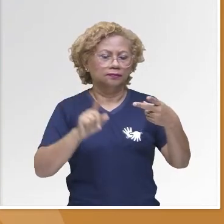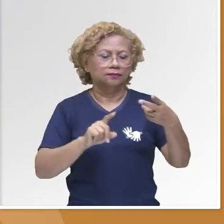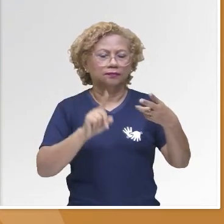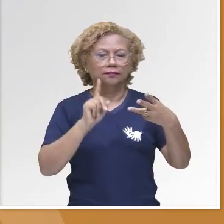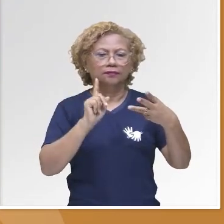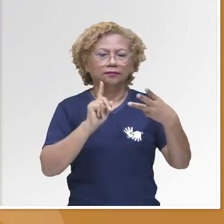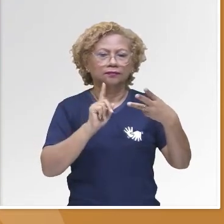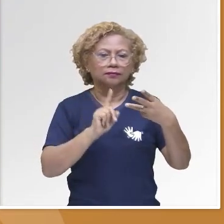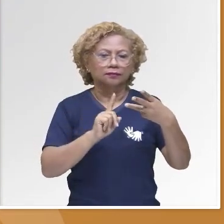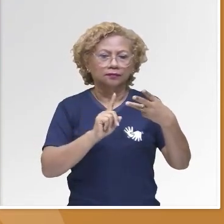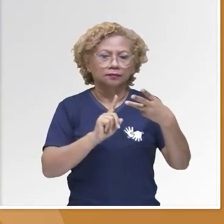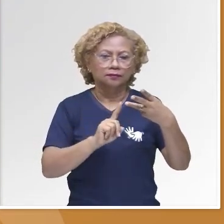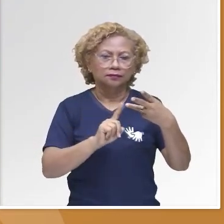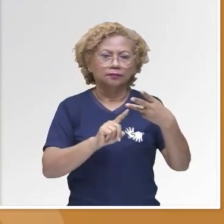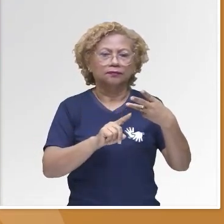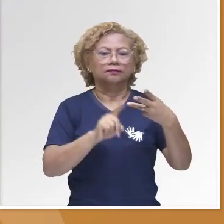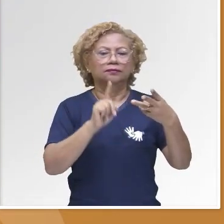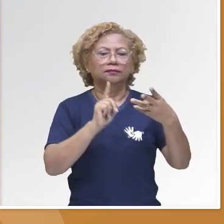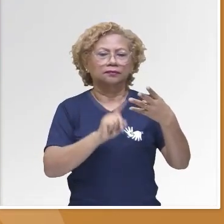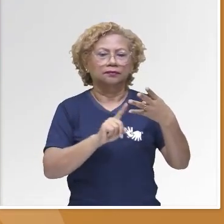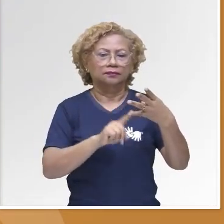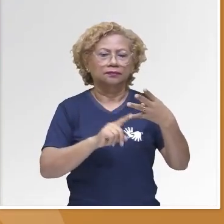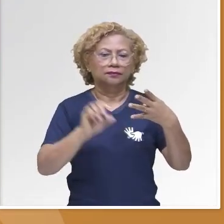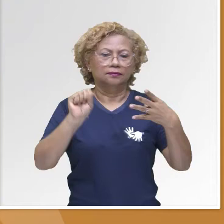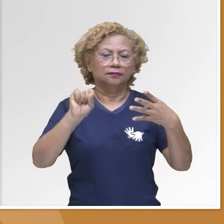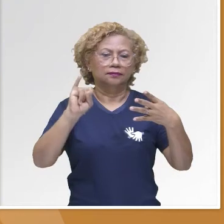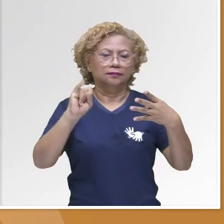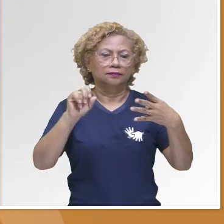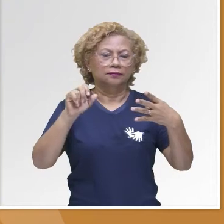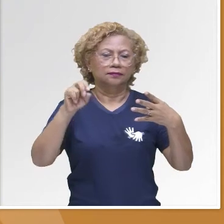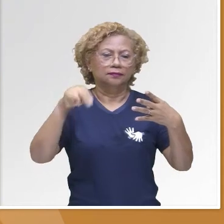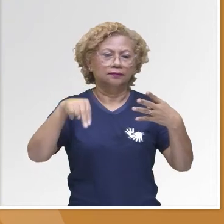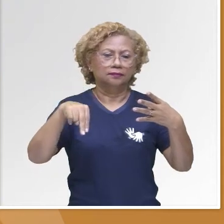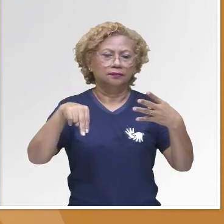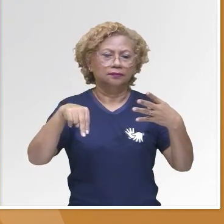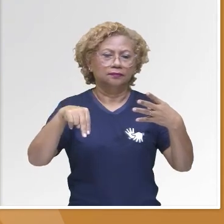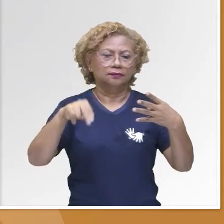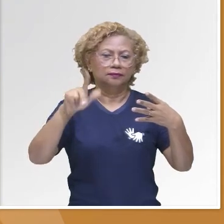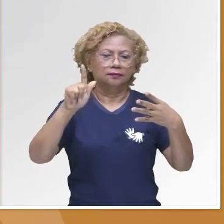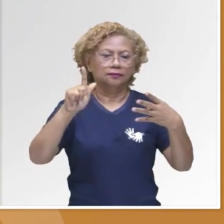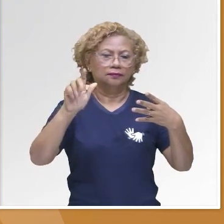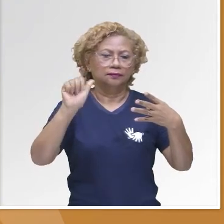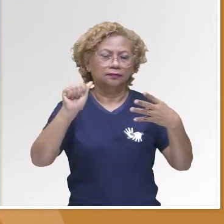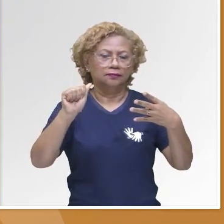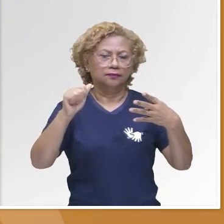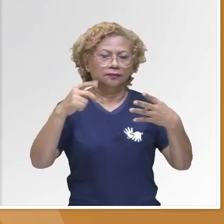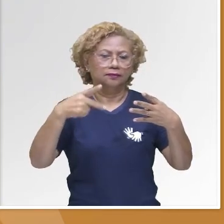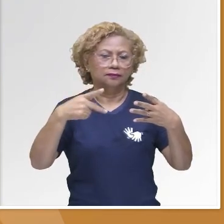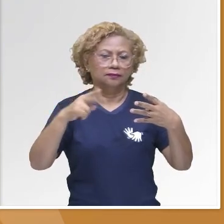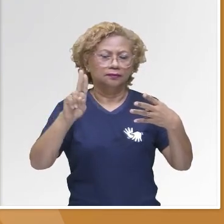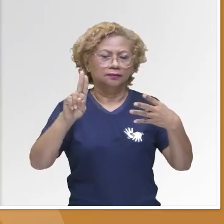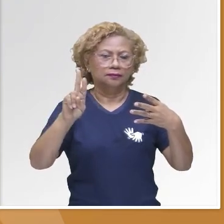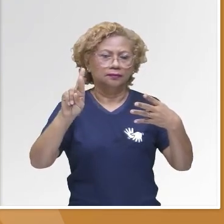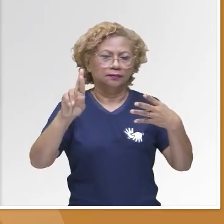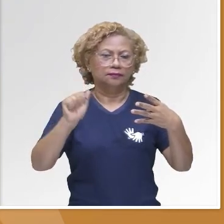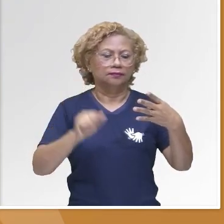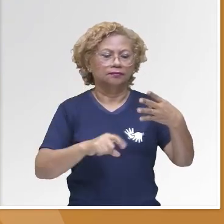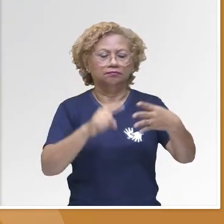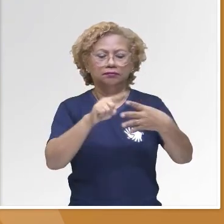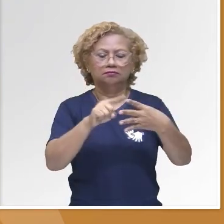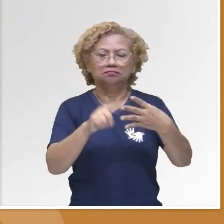fizeram as expedições nessas áreas. Hong Kong, né? Que é uma área ali